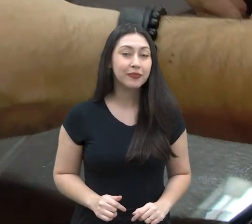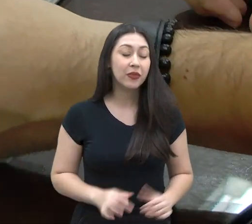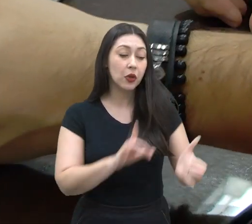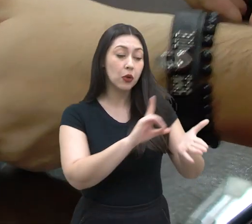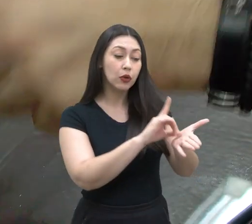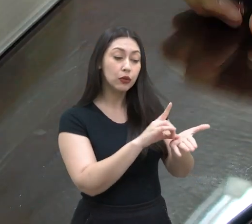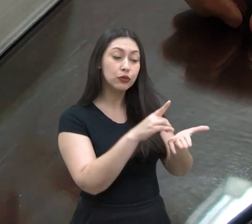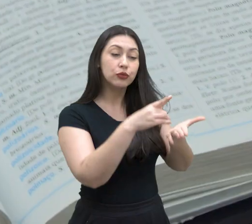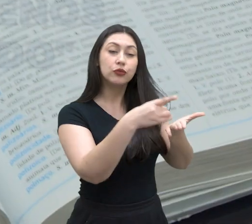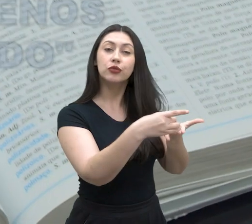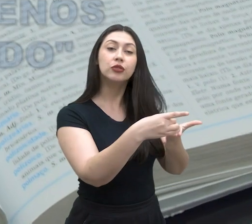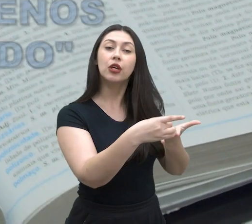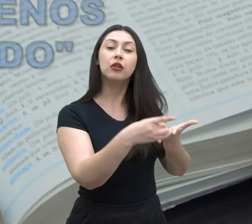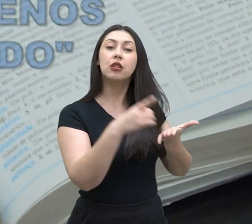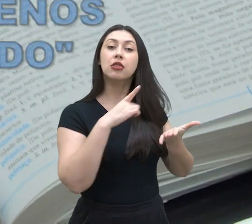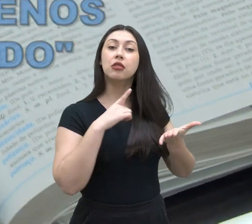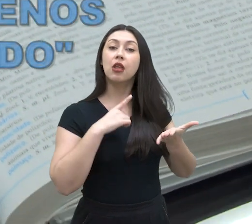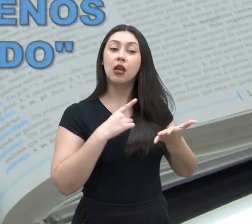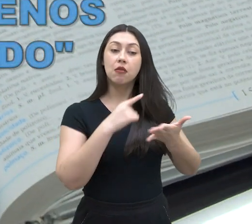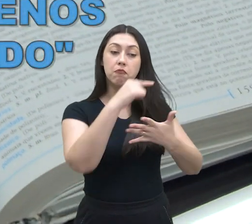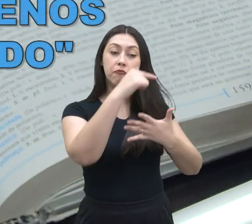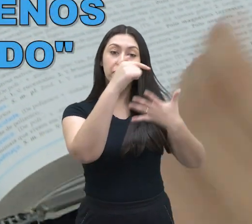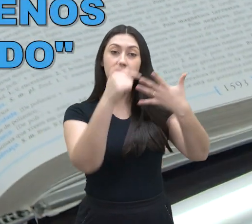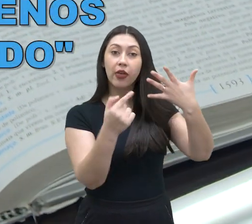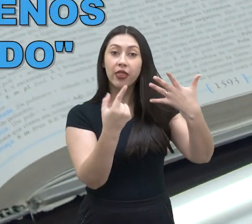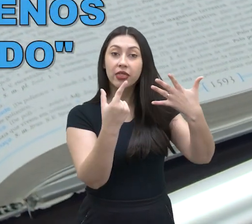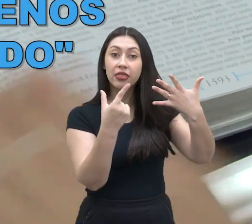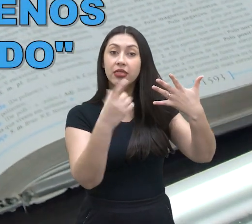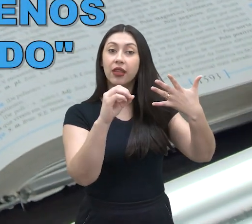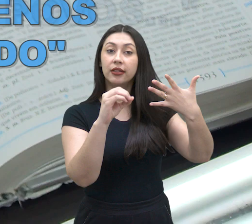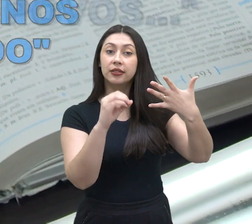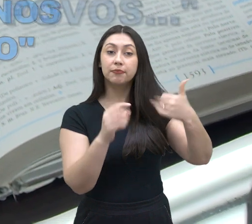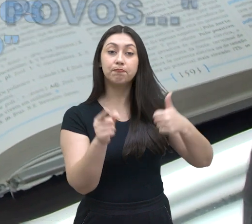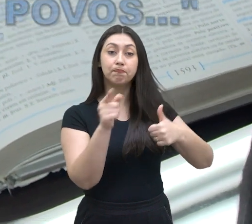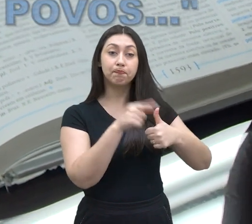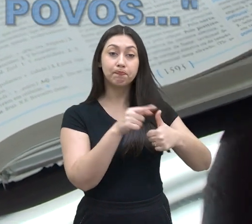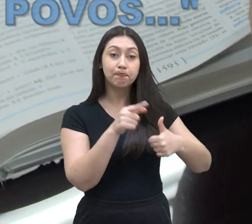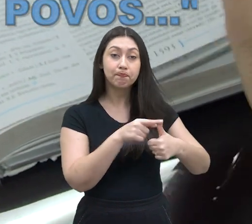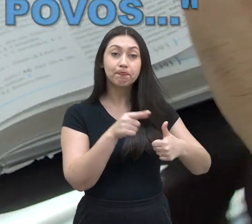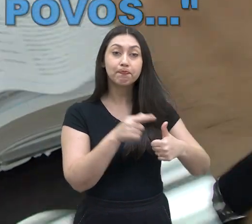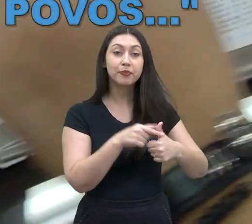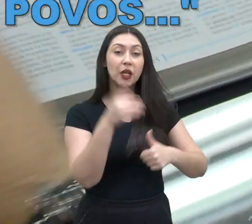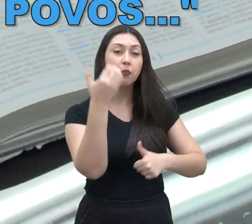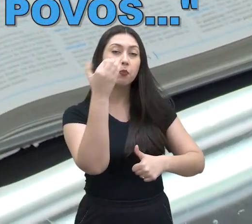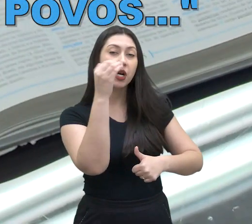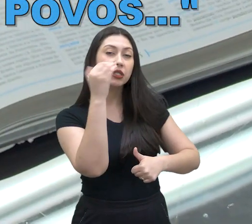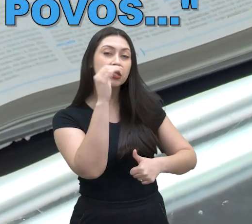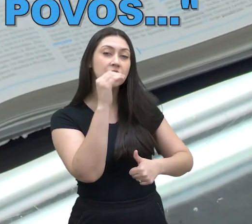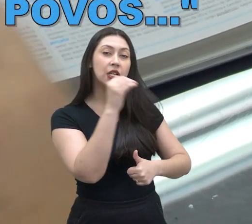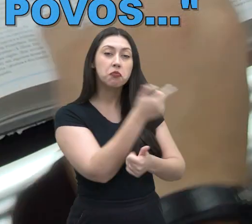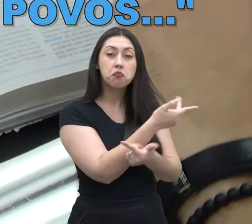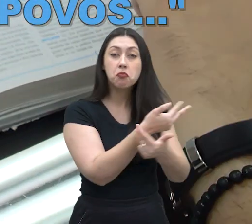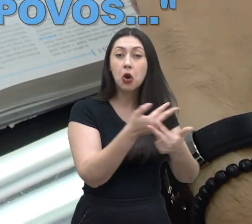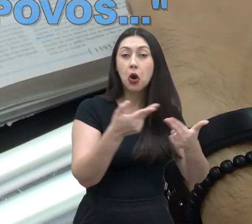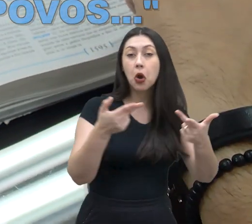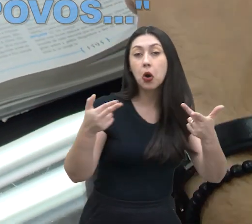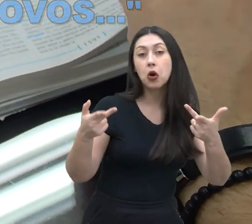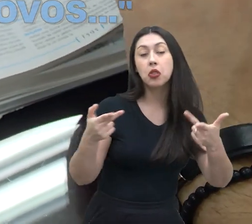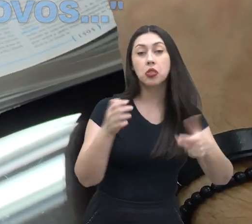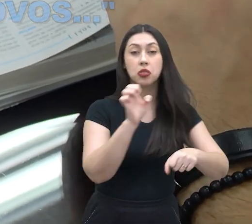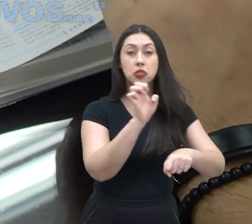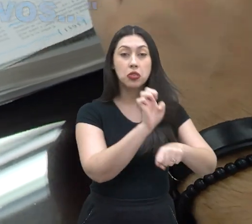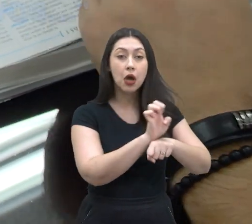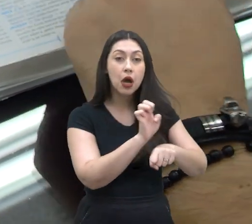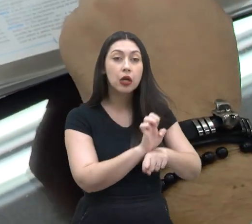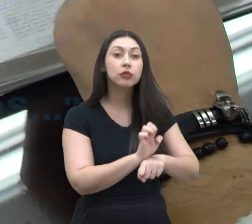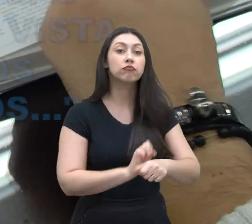lista 10 deles: a ciência dos fenômenos referentes ao Estado, a arte de bem governar povos, mas um deles é